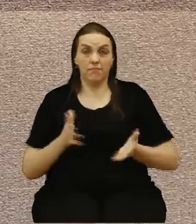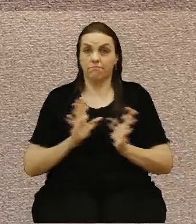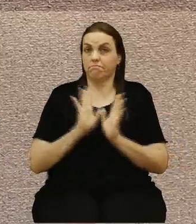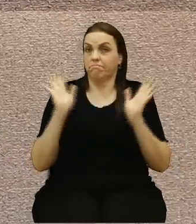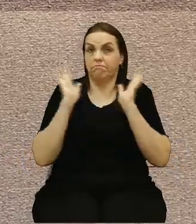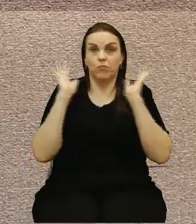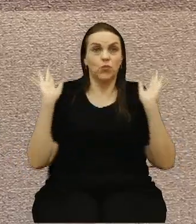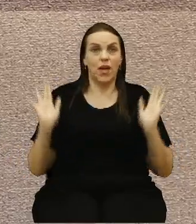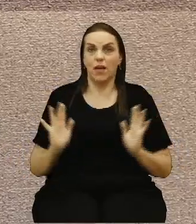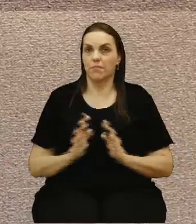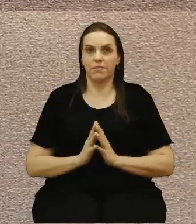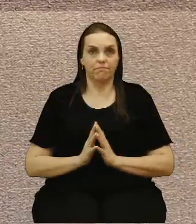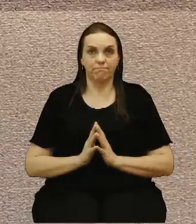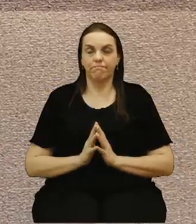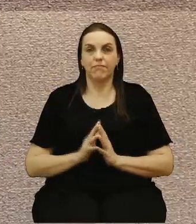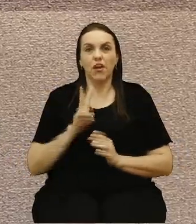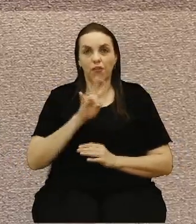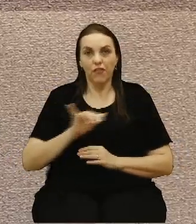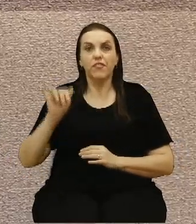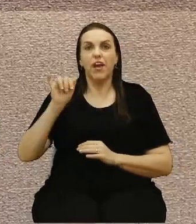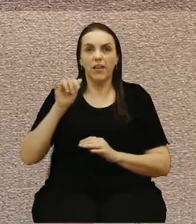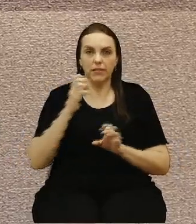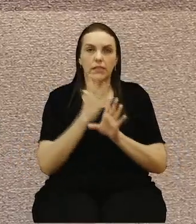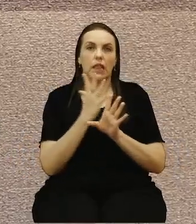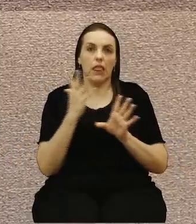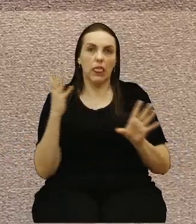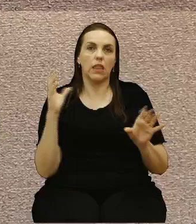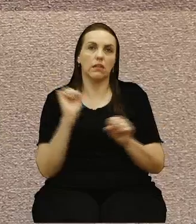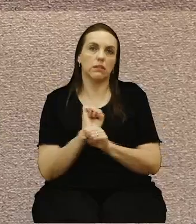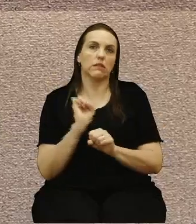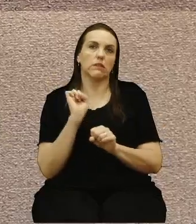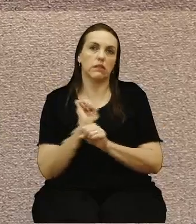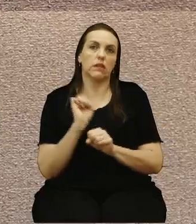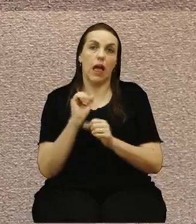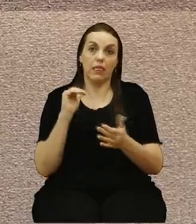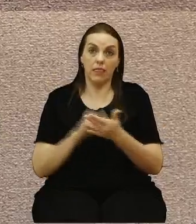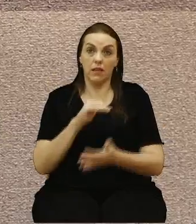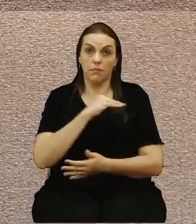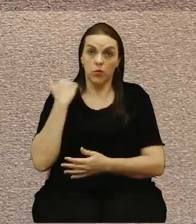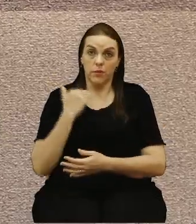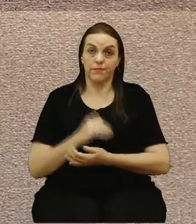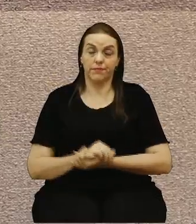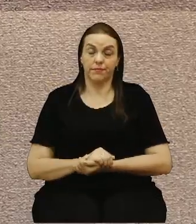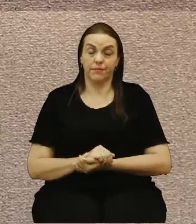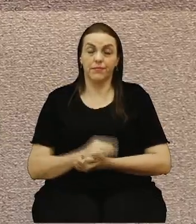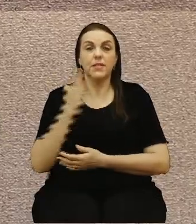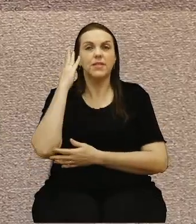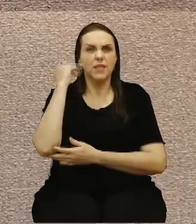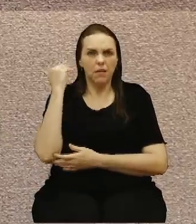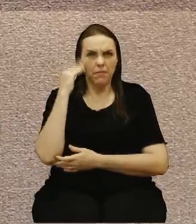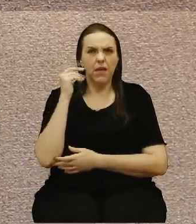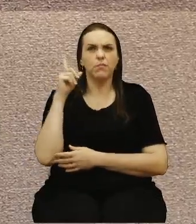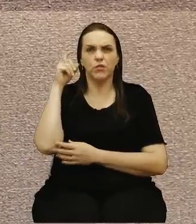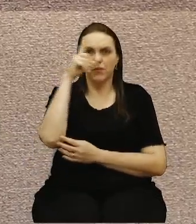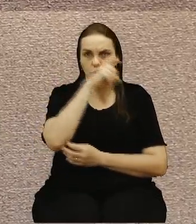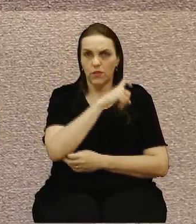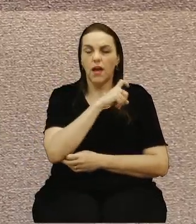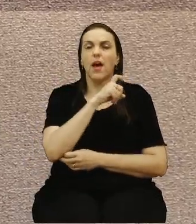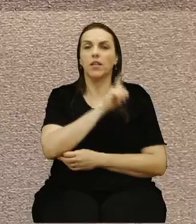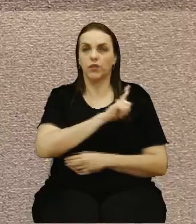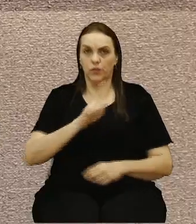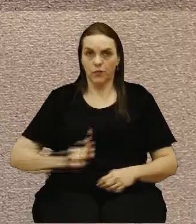simplesmente vai padecer na fila. Nós sabemos aqui das dificuldades que o governo